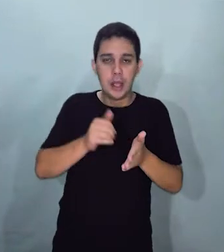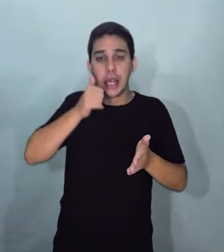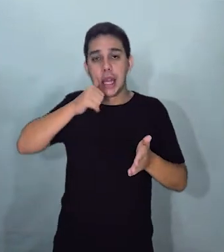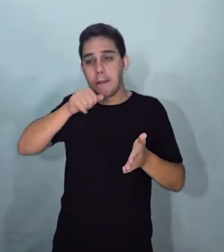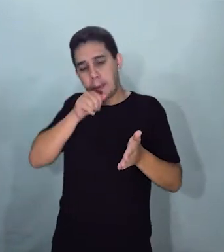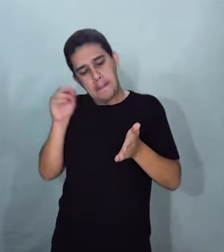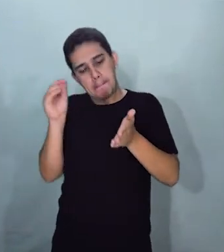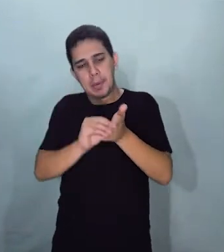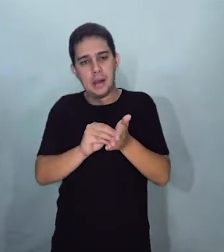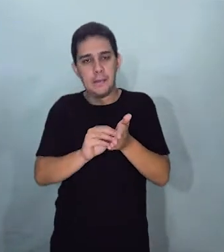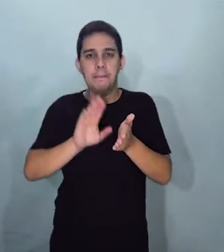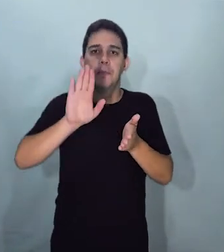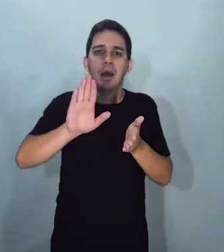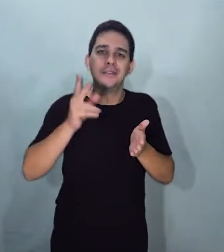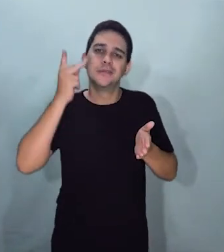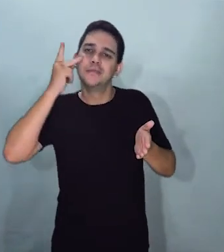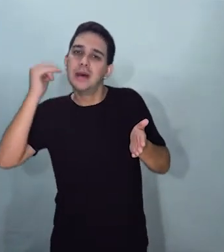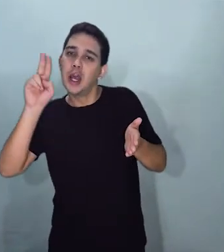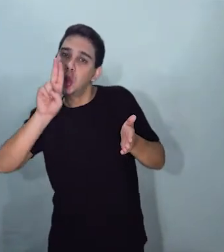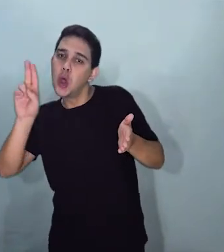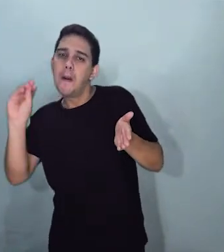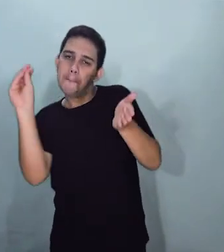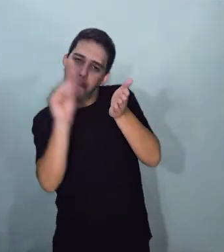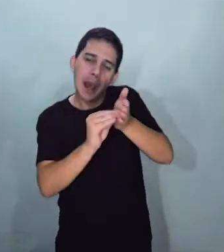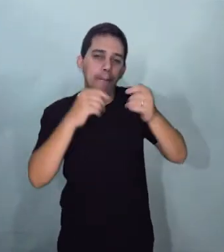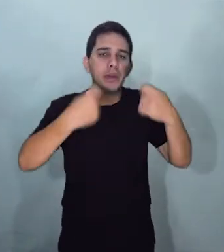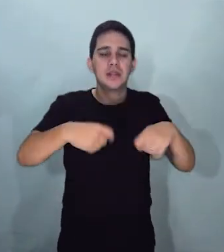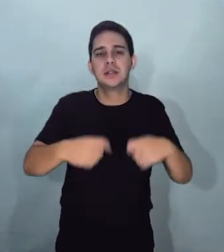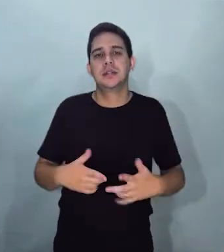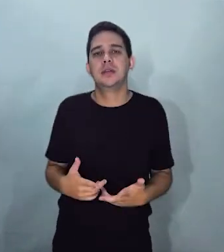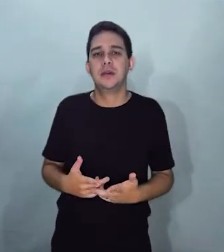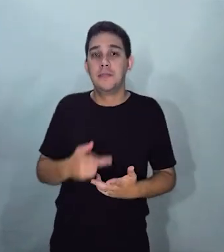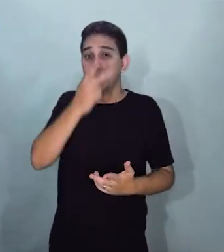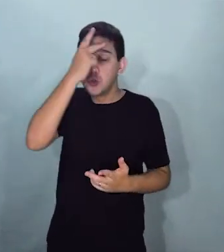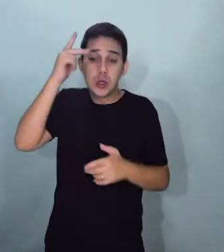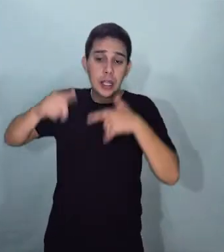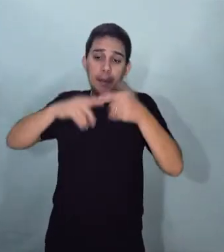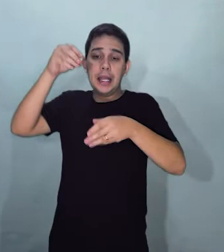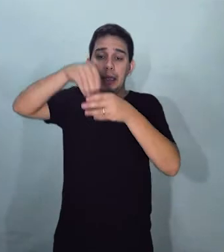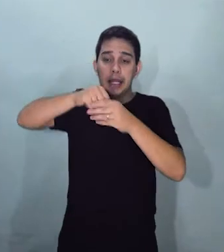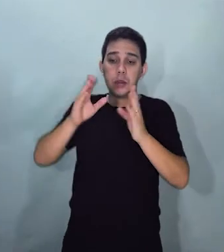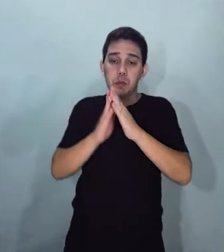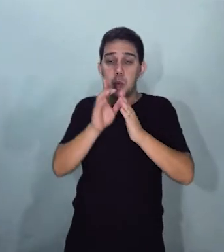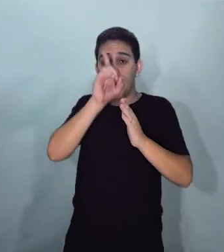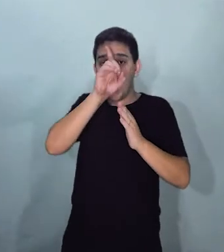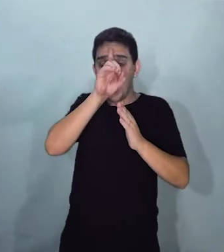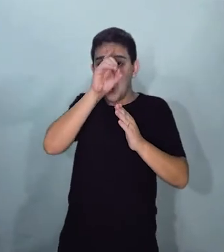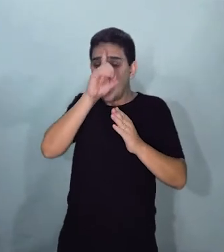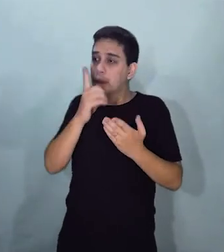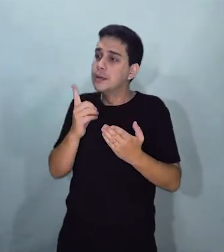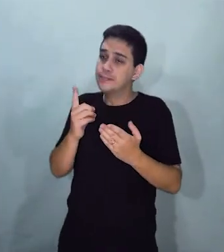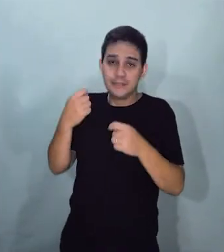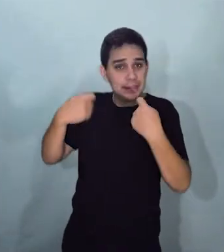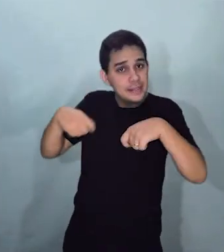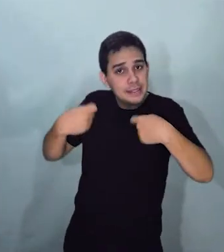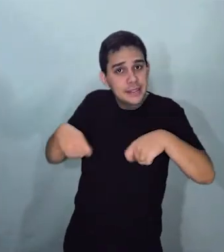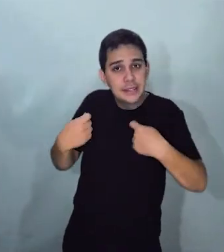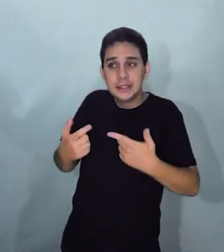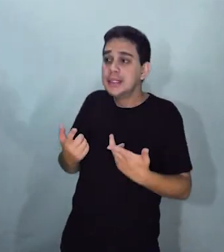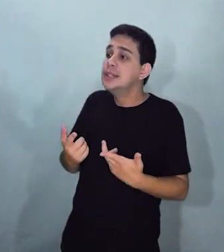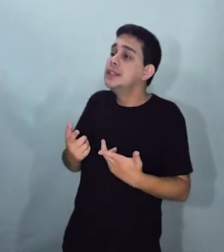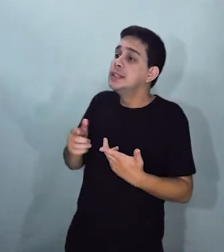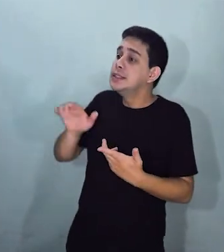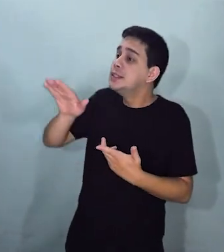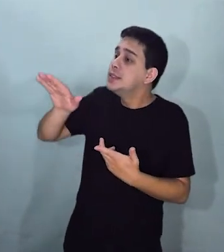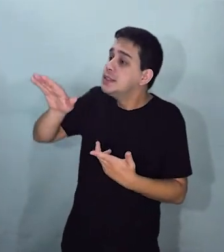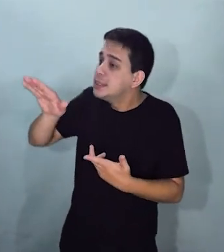Então, nesse momento, o profissional de saúde também pode conscientizar acerca dos benefícios da presença do pai,